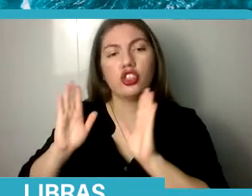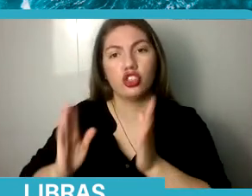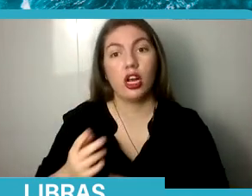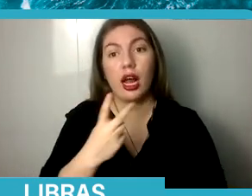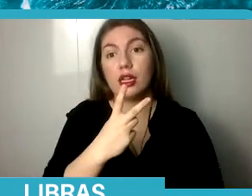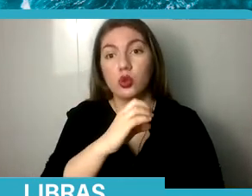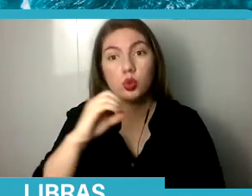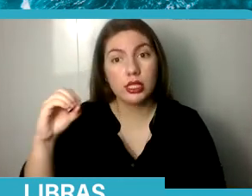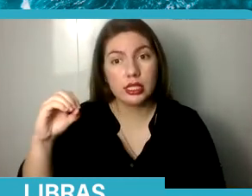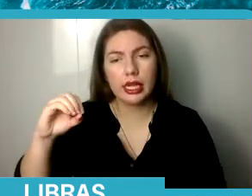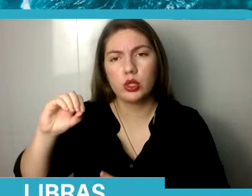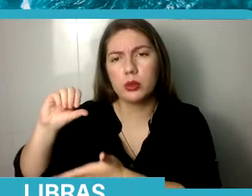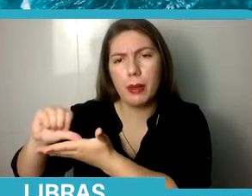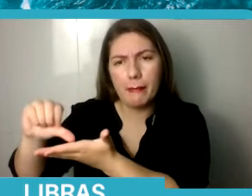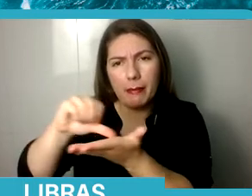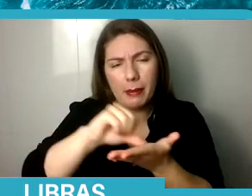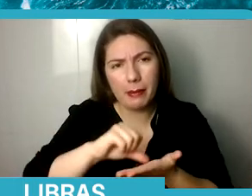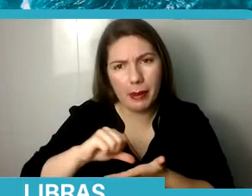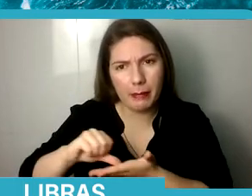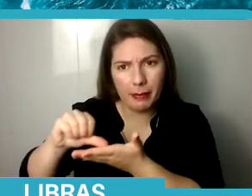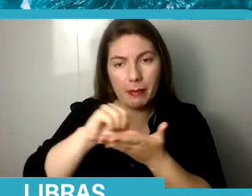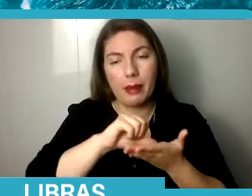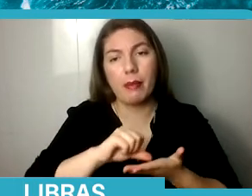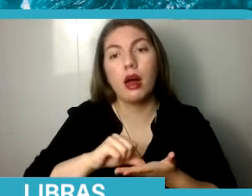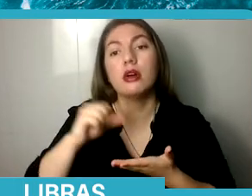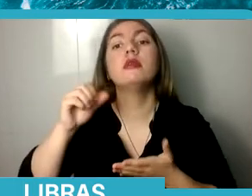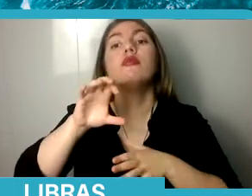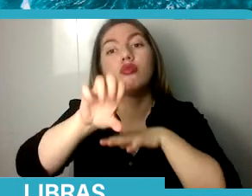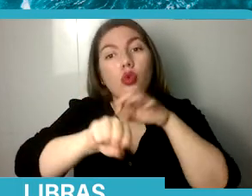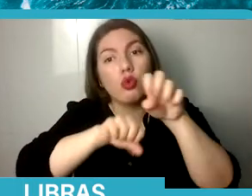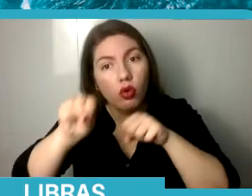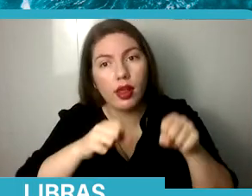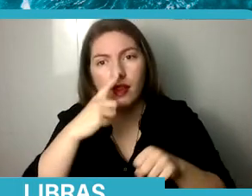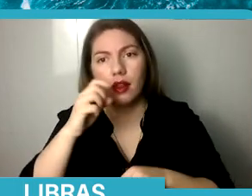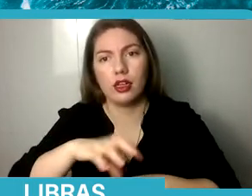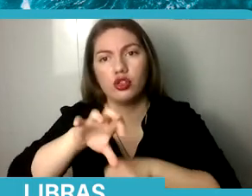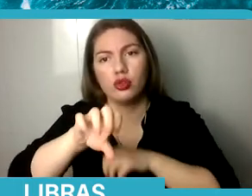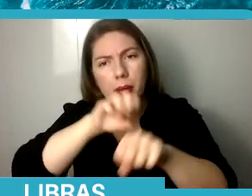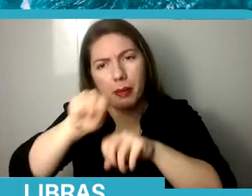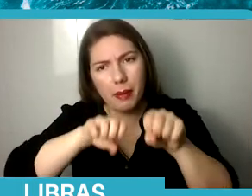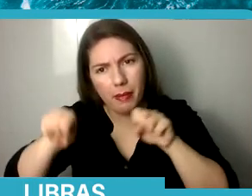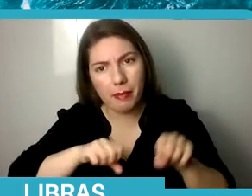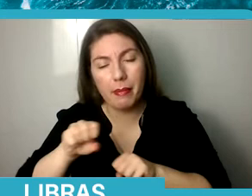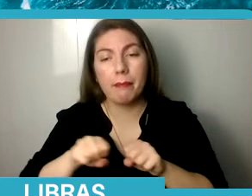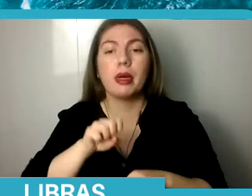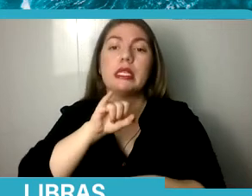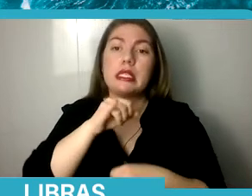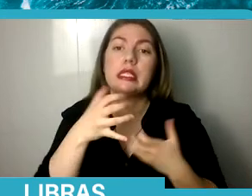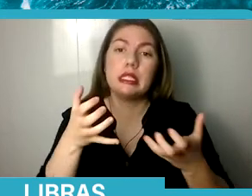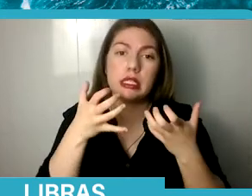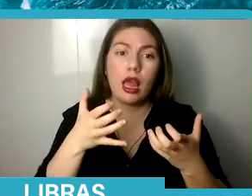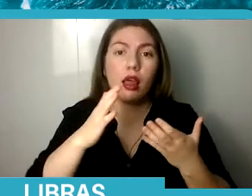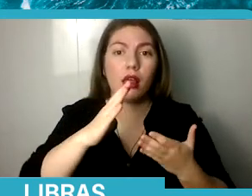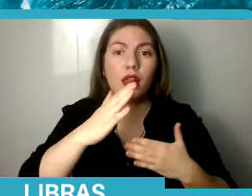de coleta pelo Brasil a gente indica para quem quer destinado embalagens